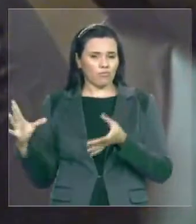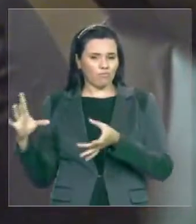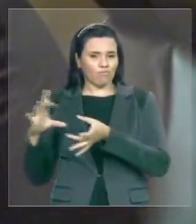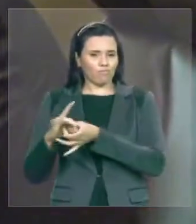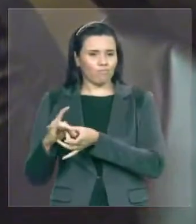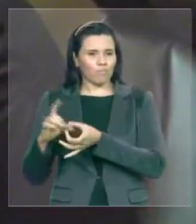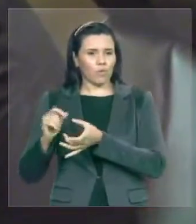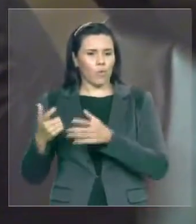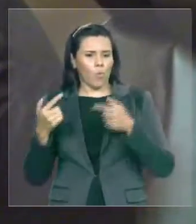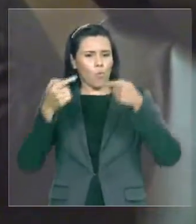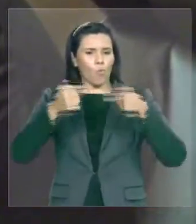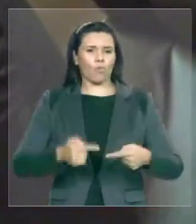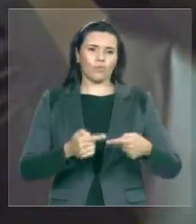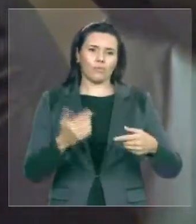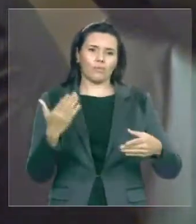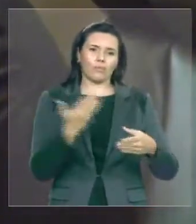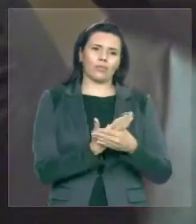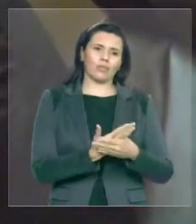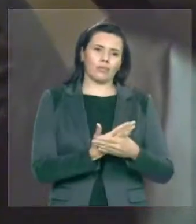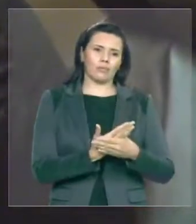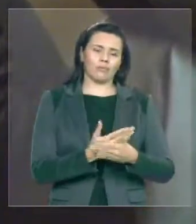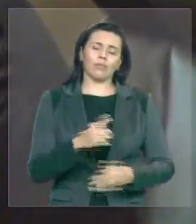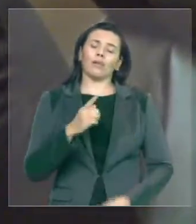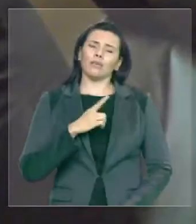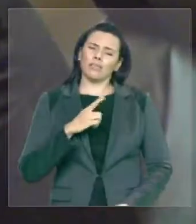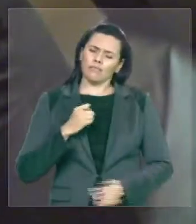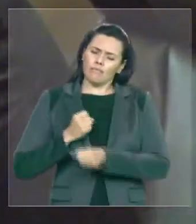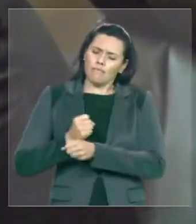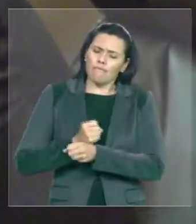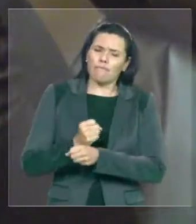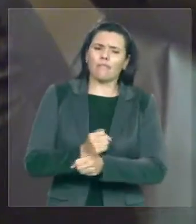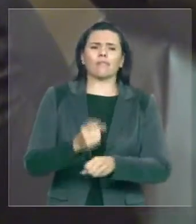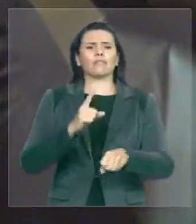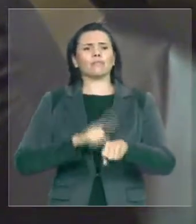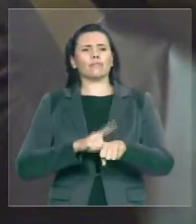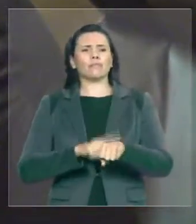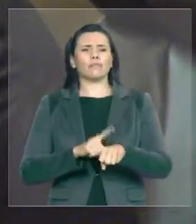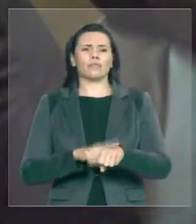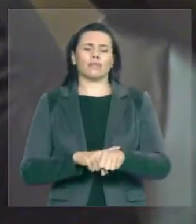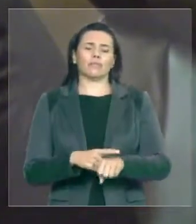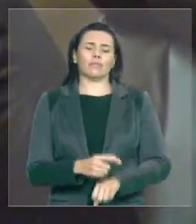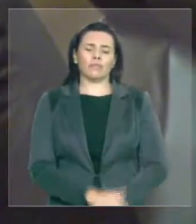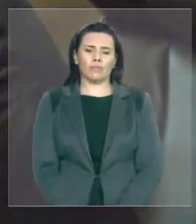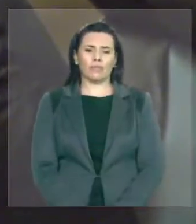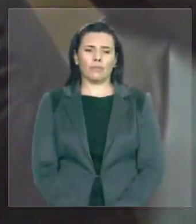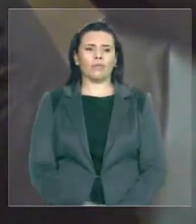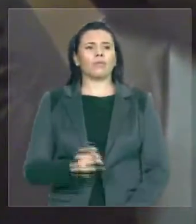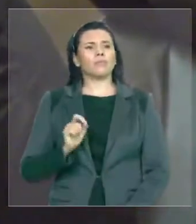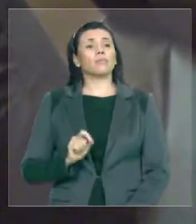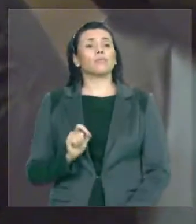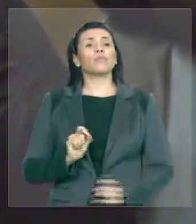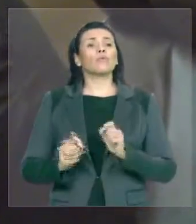eles tiveram todo o tempo do mundo de se preparar, estrutura,